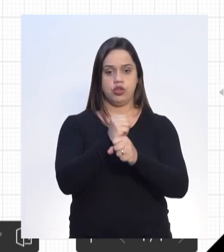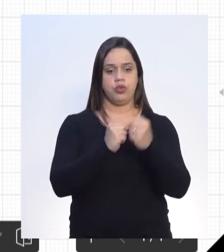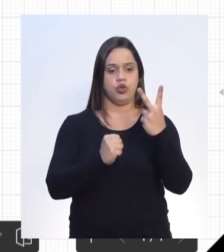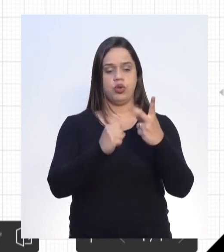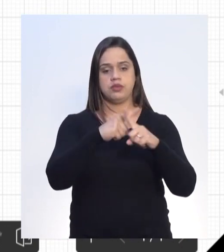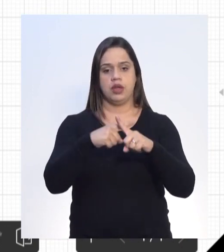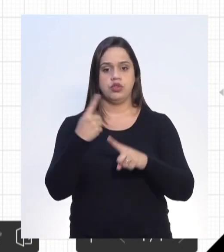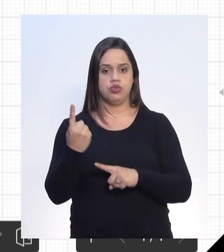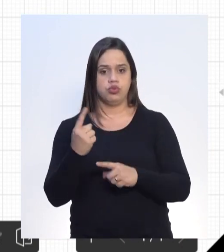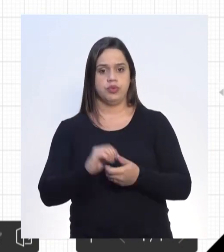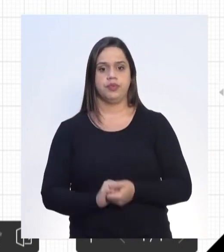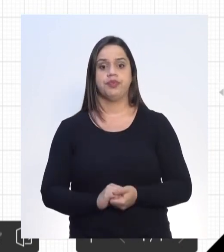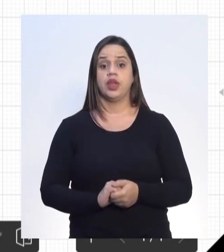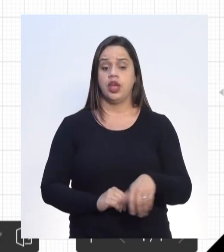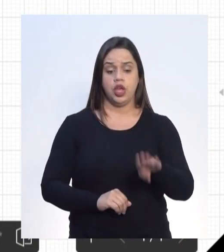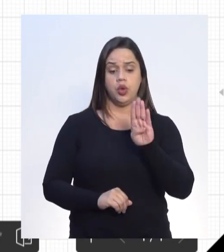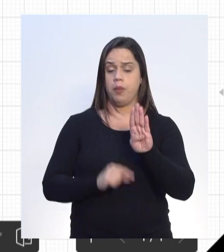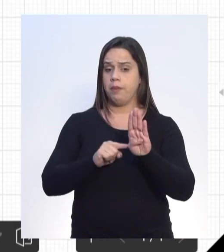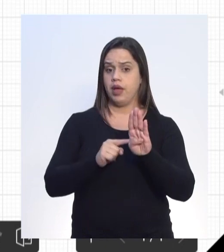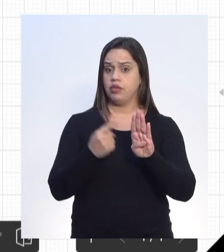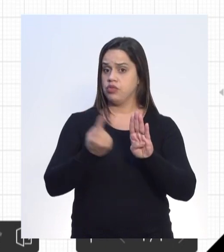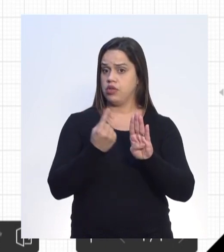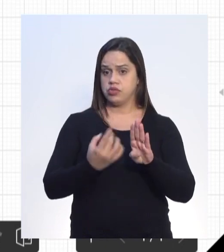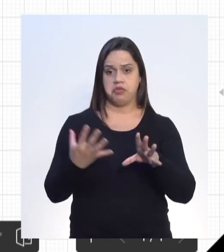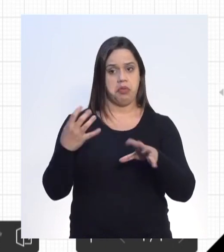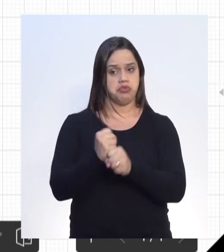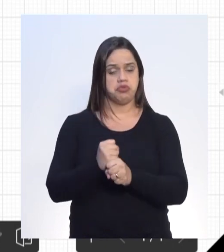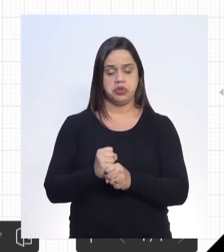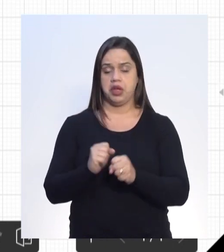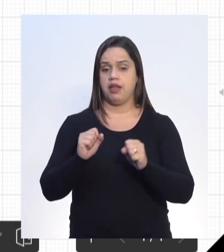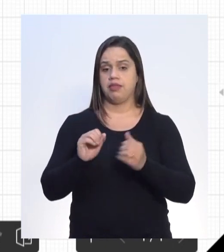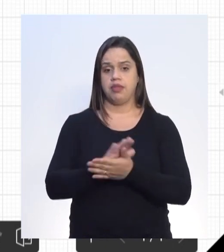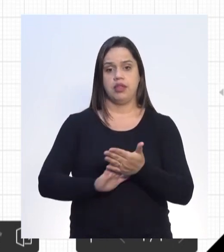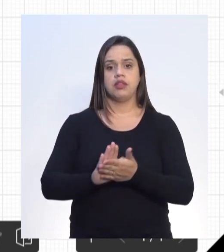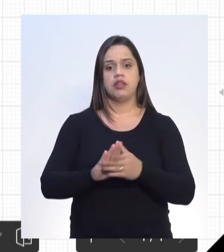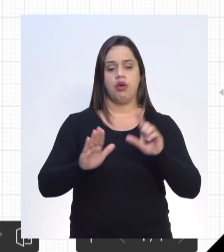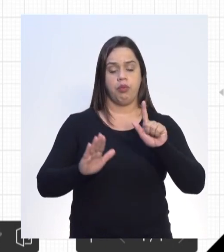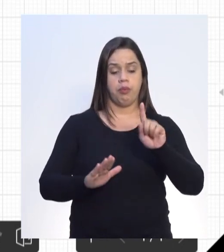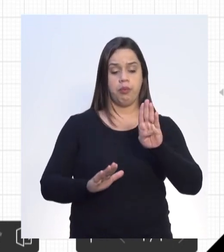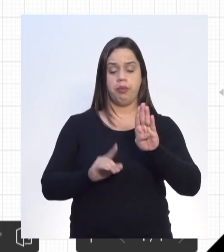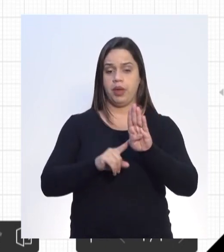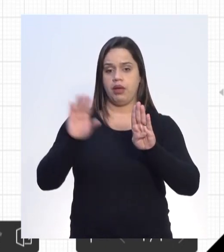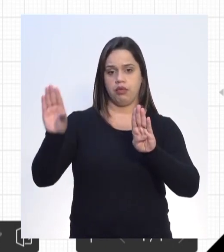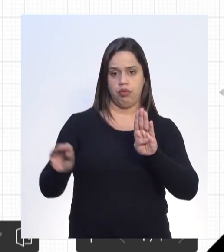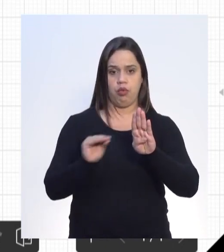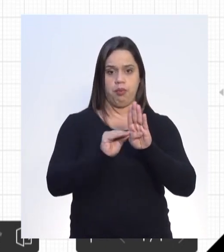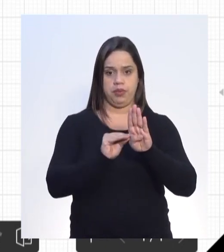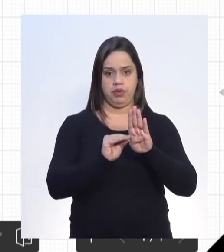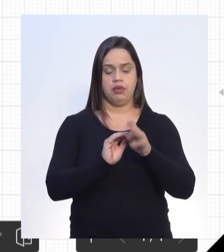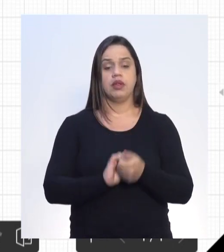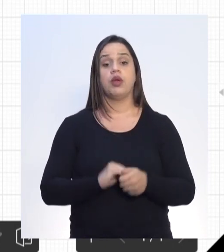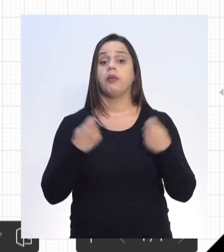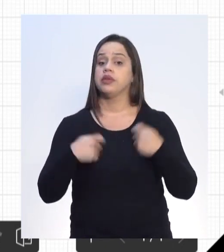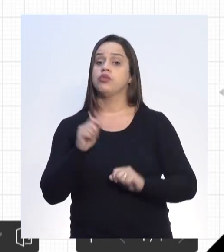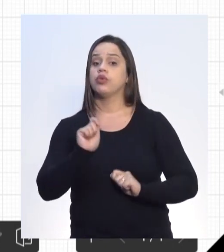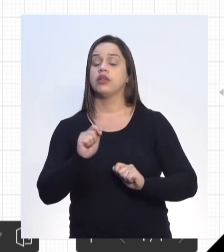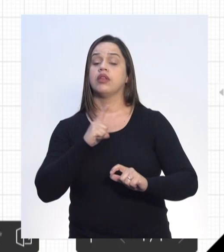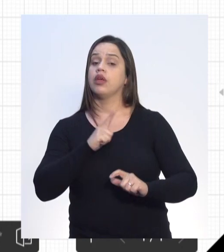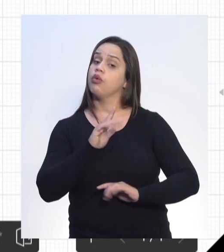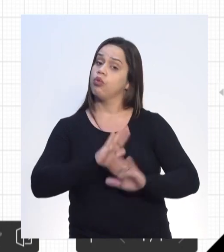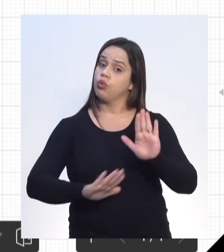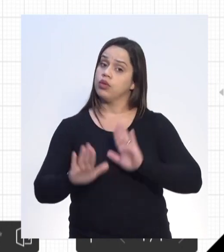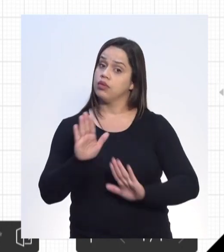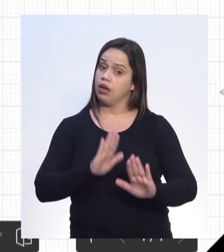vai agrupar, não vai multiplicar ninguém, então ele permanece do mesmo jeito. Tudo bem? Então, você tem que tomar um certo cuidado aí. Lembrando